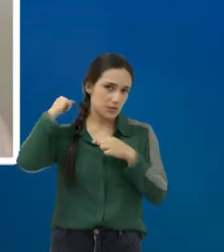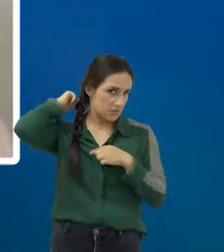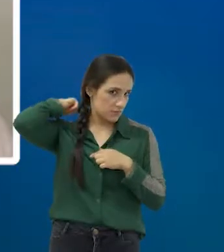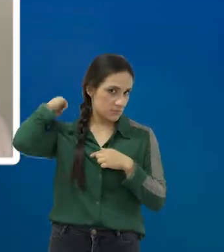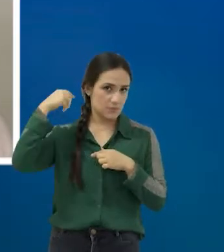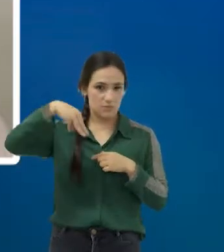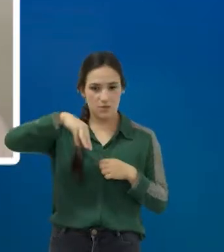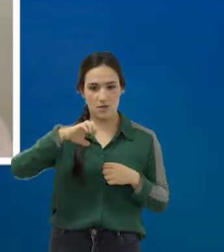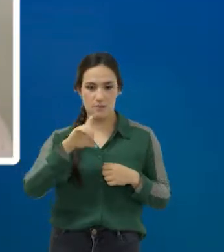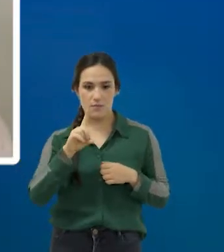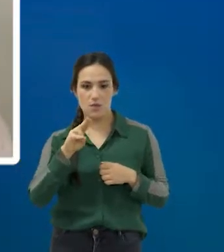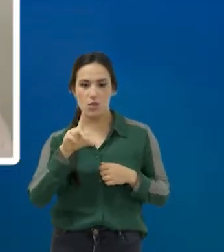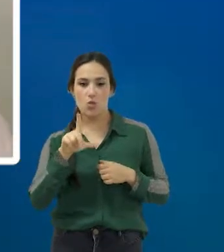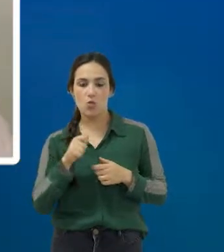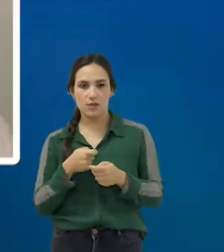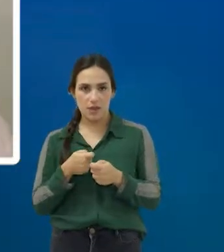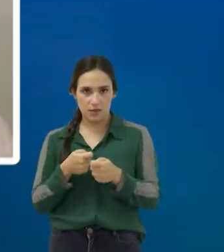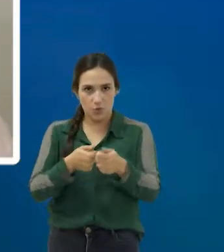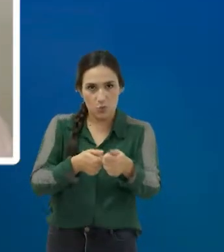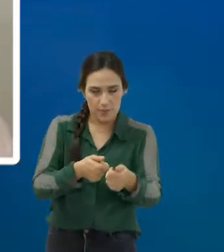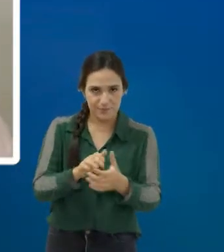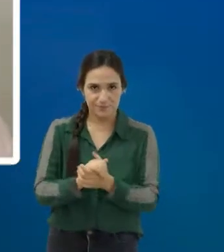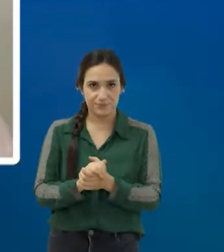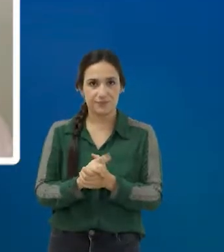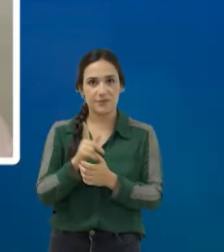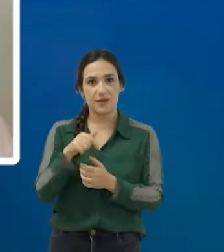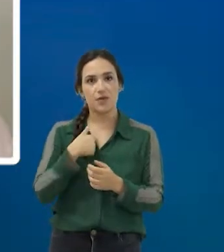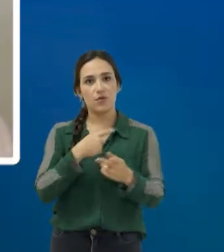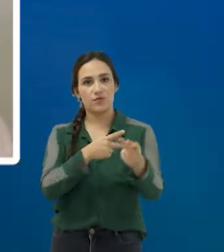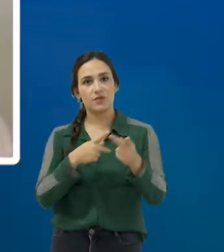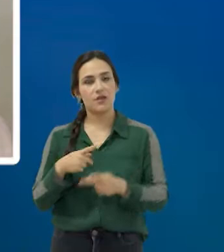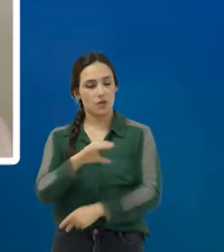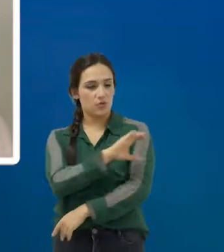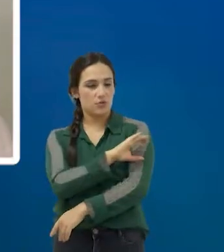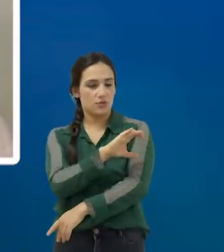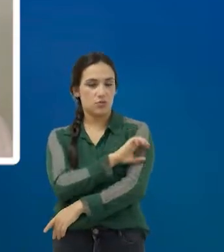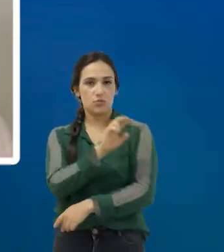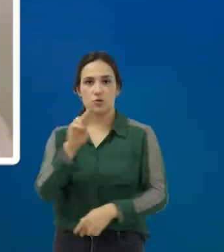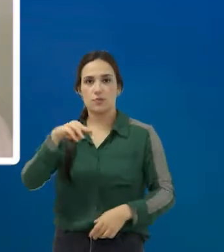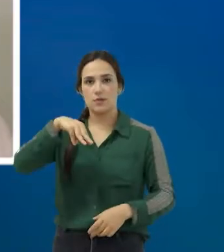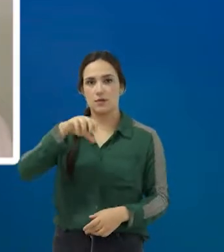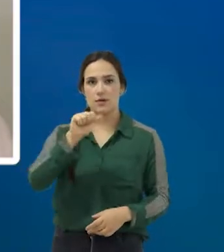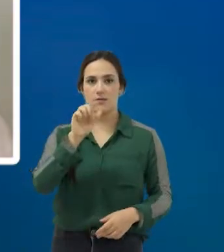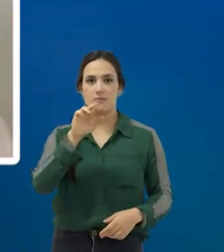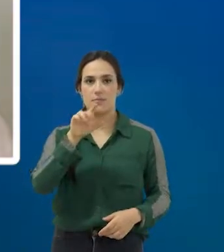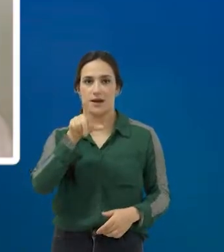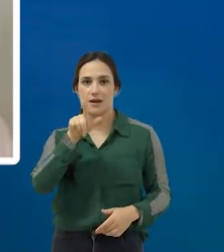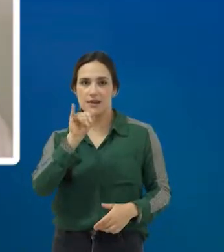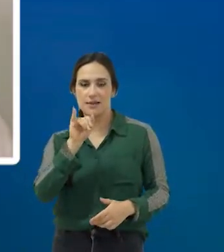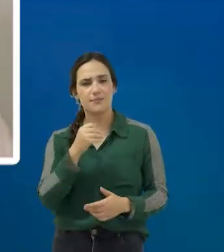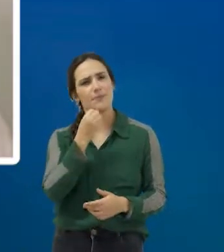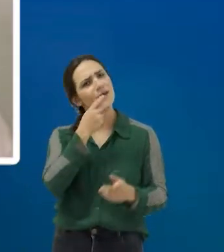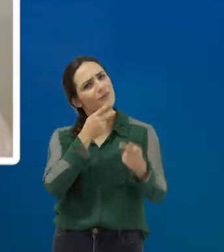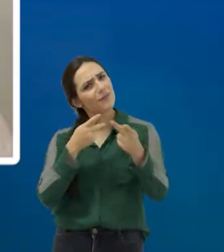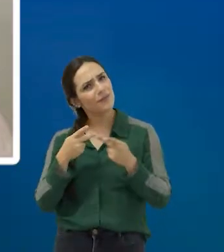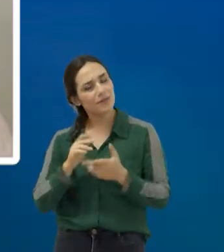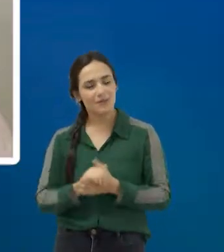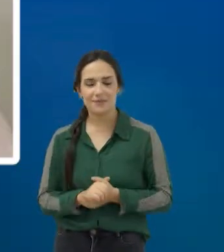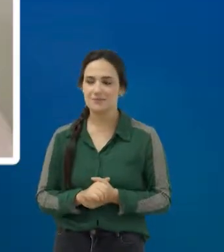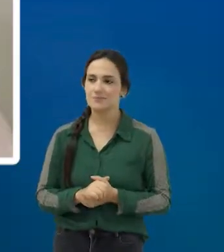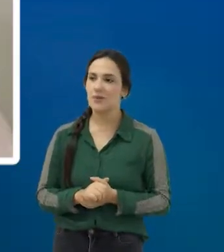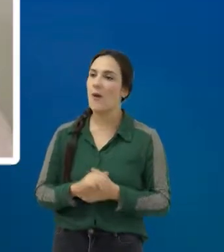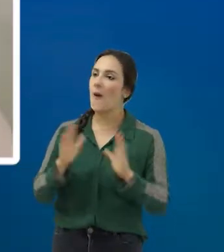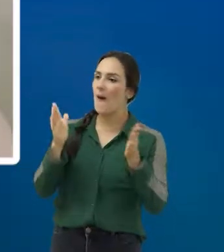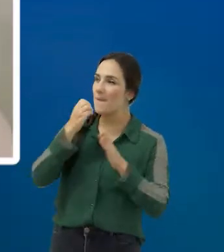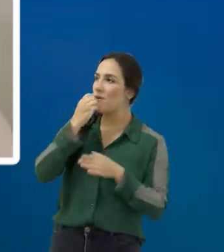nossa entrevistada é a coordenadora geral da rede do Hemosul, Marli Vava. Seja bem-vinda. Oi,